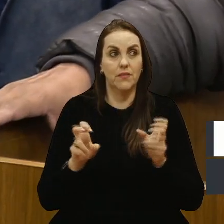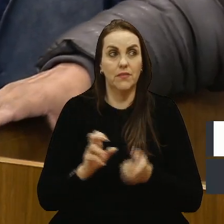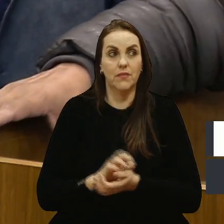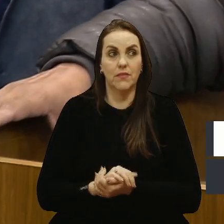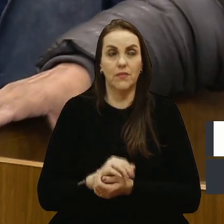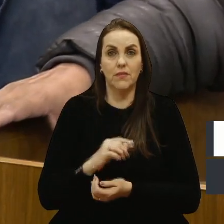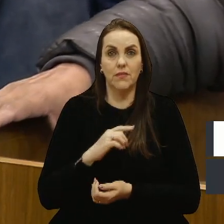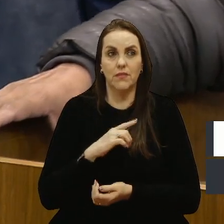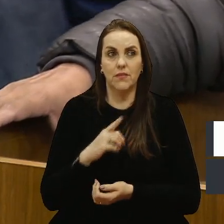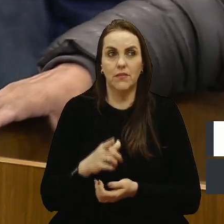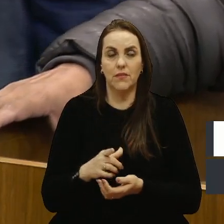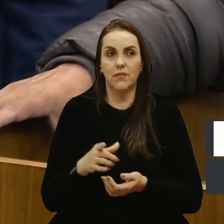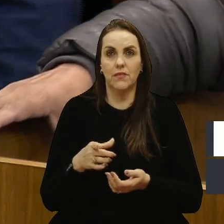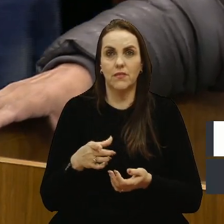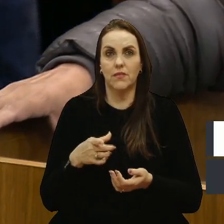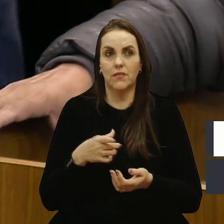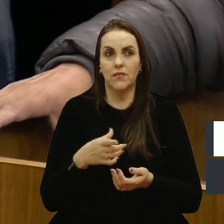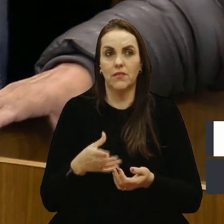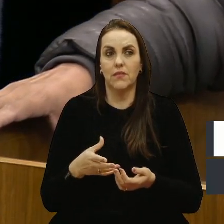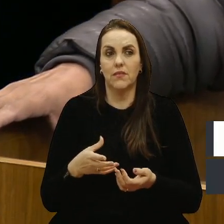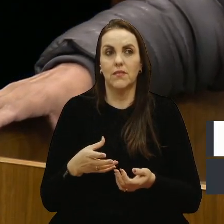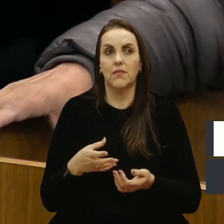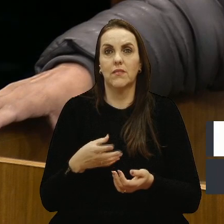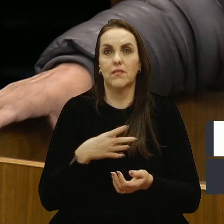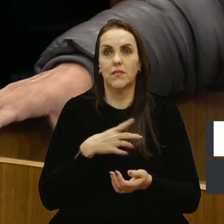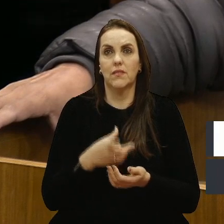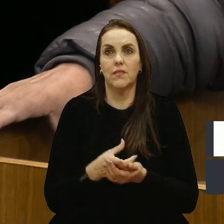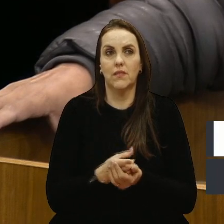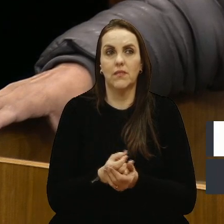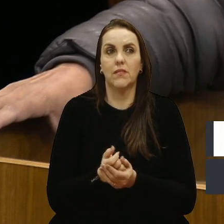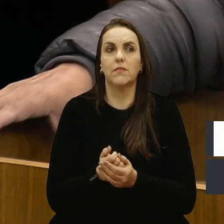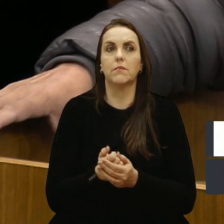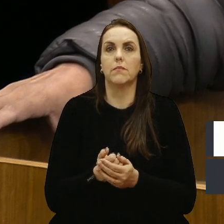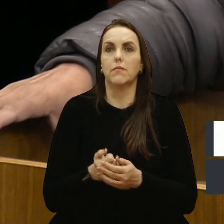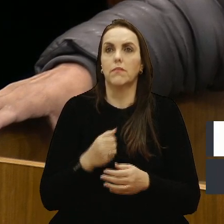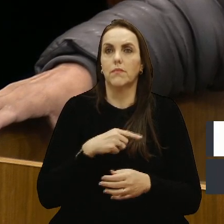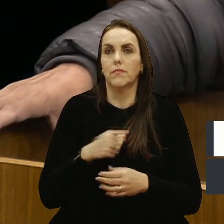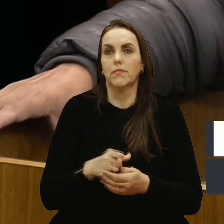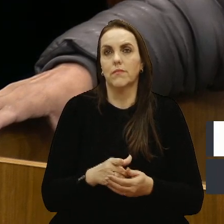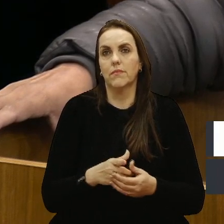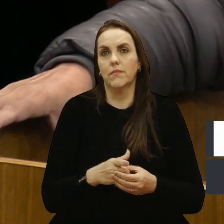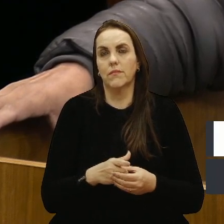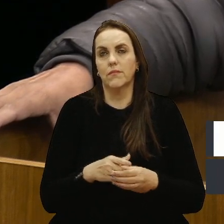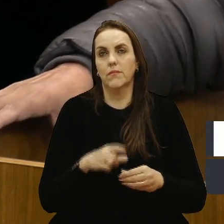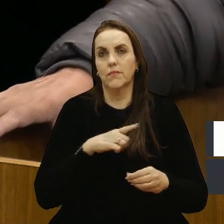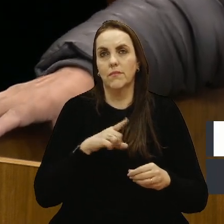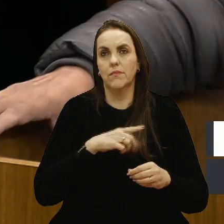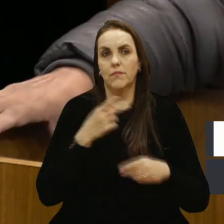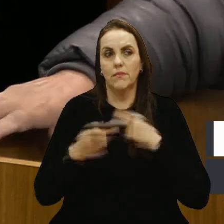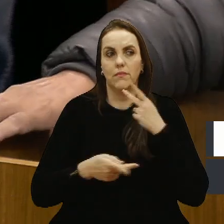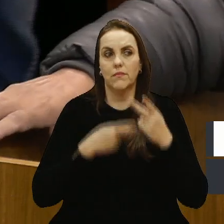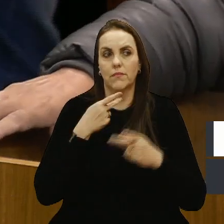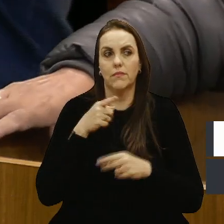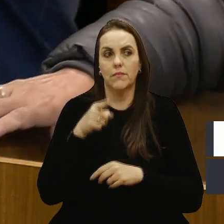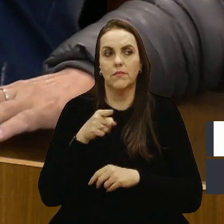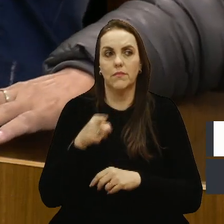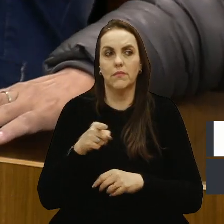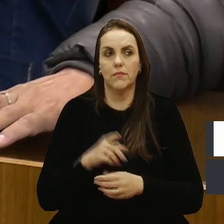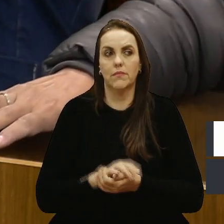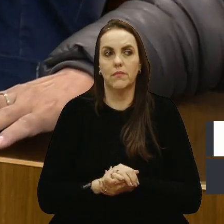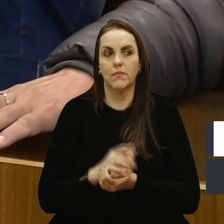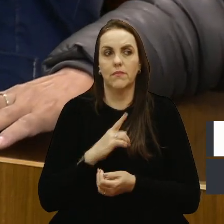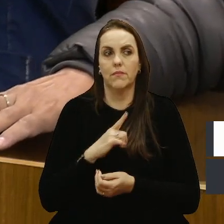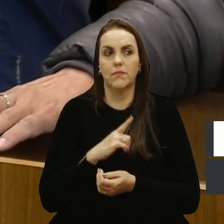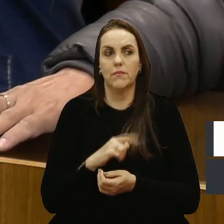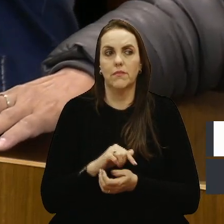realidade, que é muito impactante na nossa cidade, e dizer para vocês que, falar em